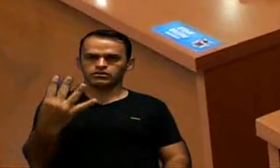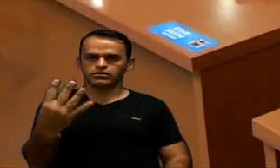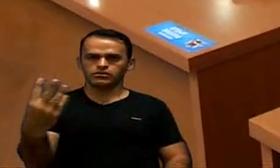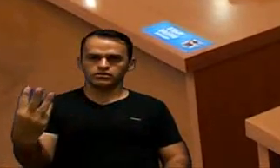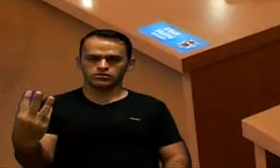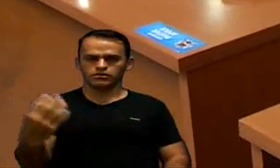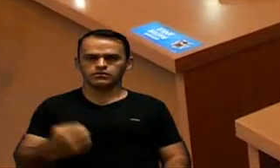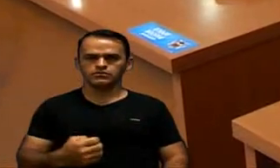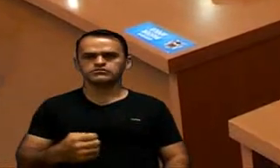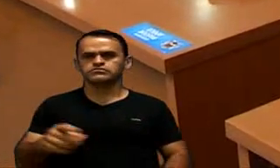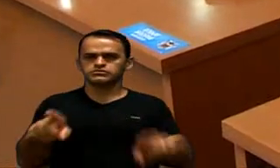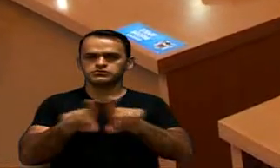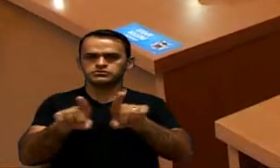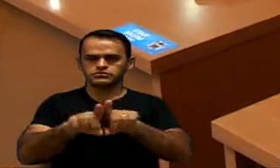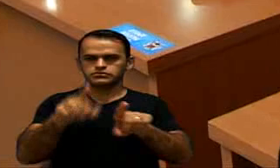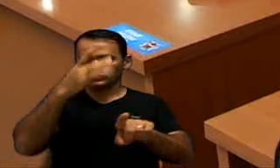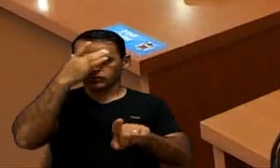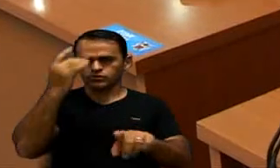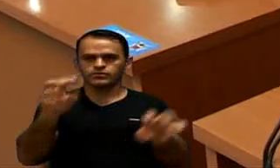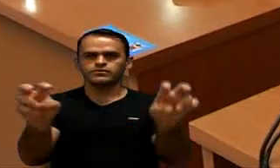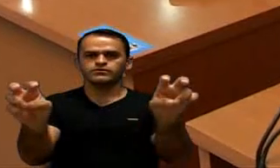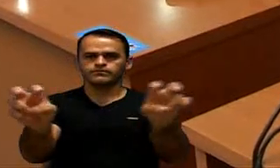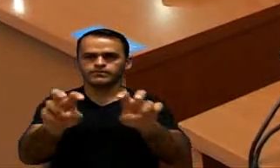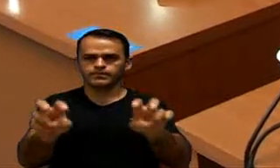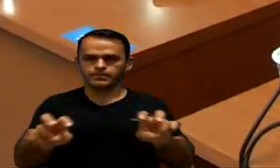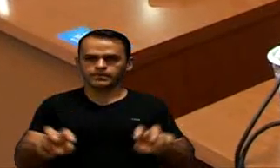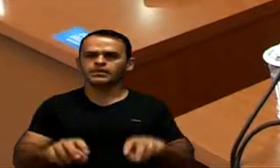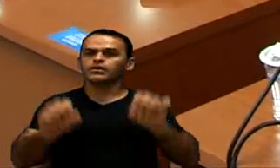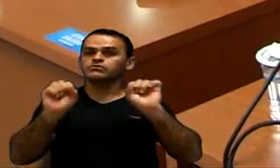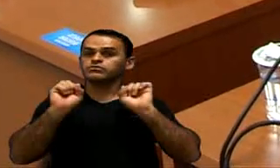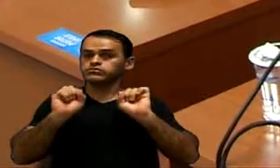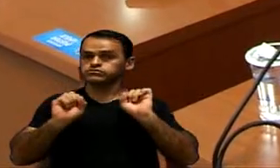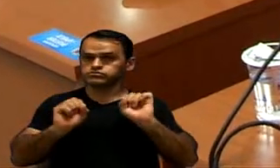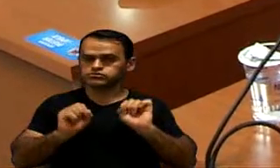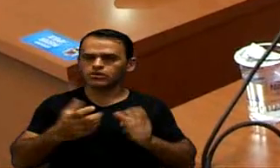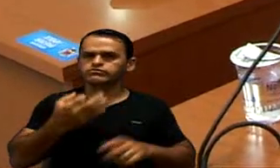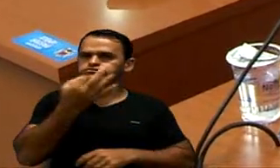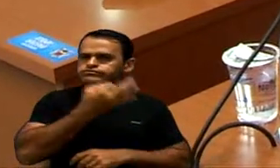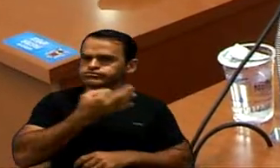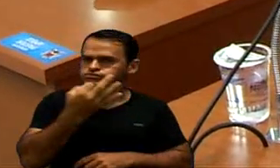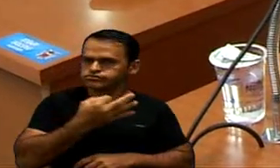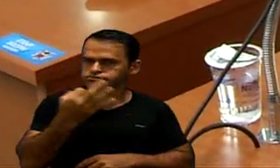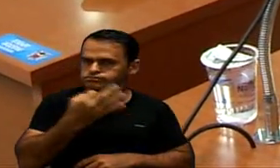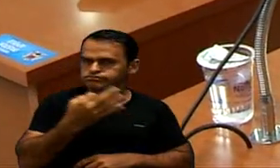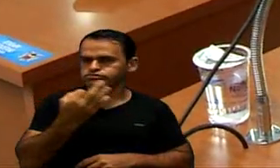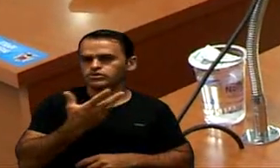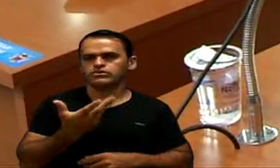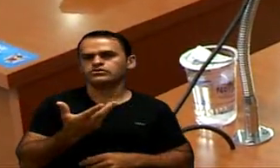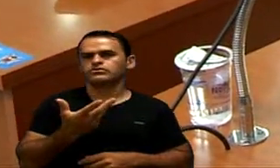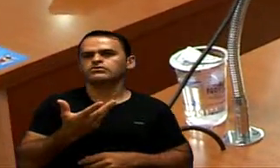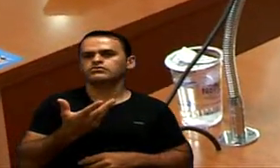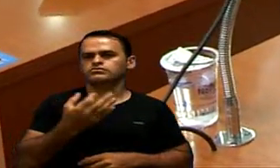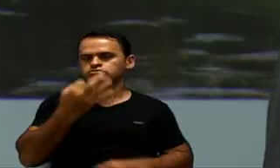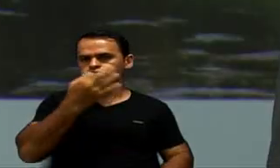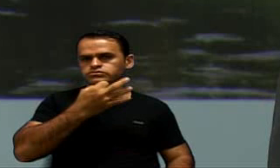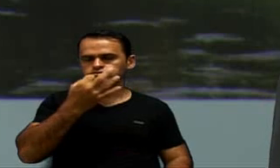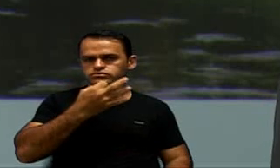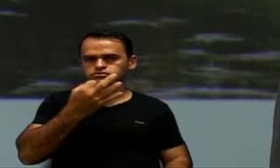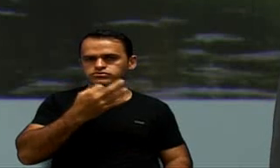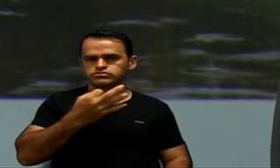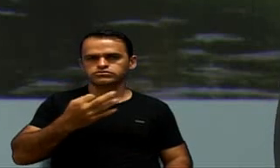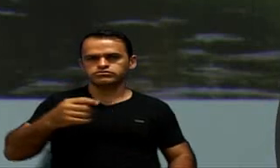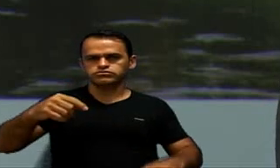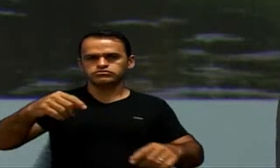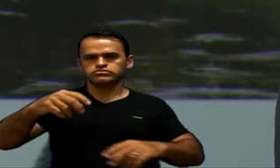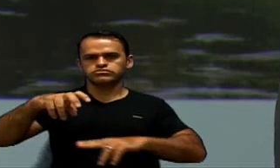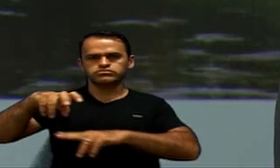981308343. E o público também presente aqui na nossa Casa de Leis poderá fazer uso da palavra quando for autorizado pela nossa mesa de